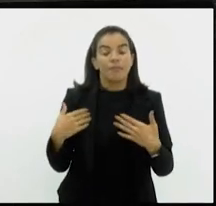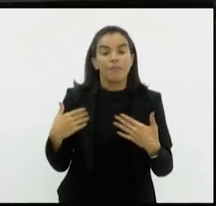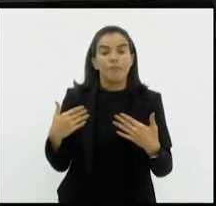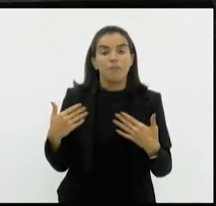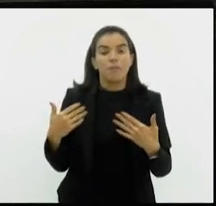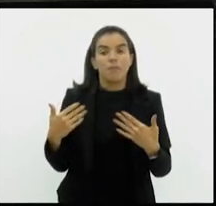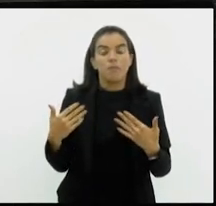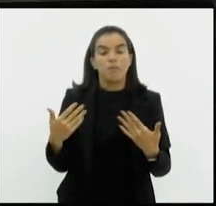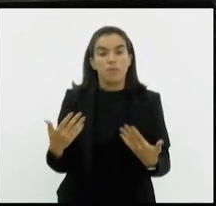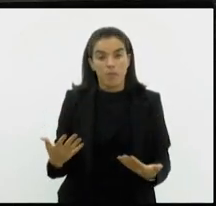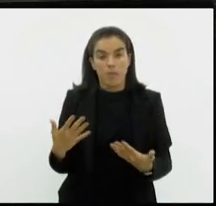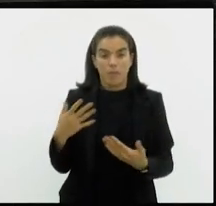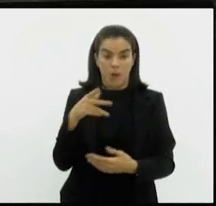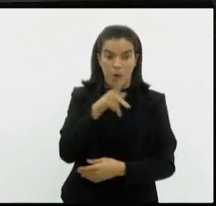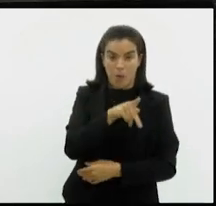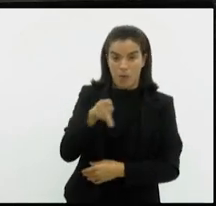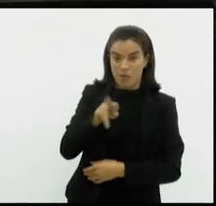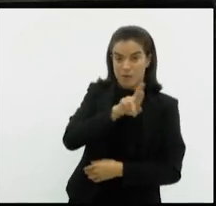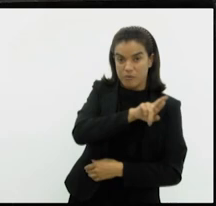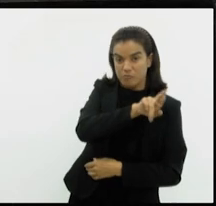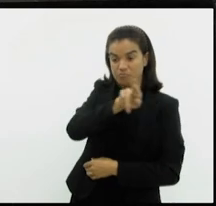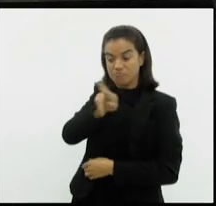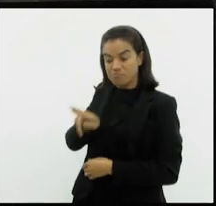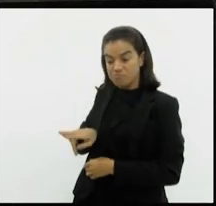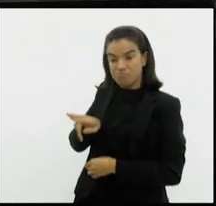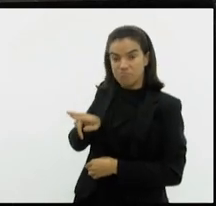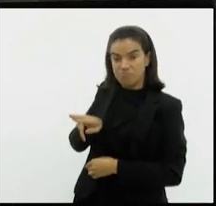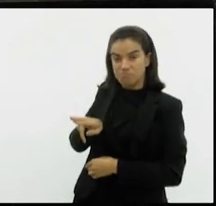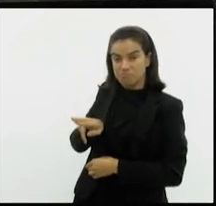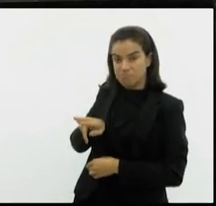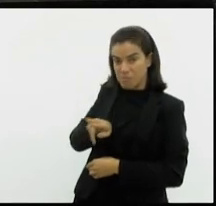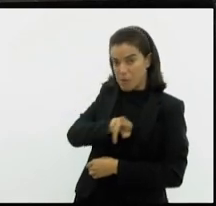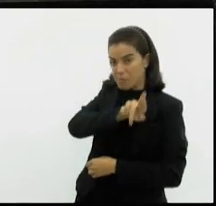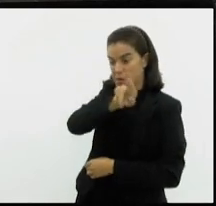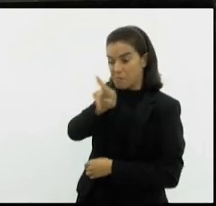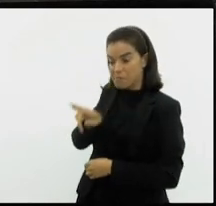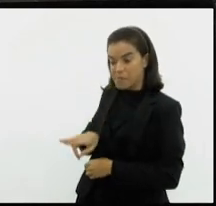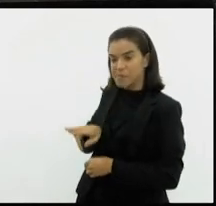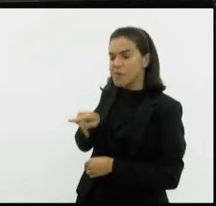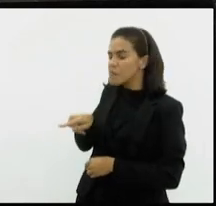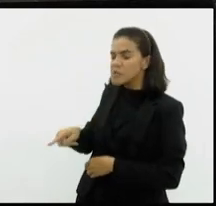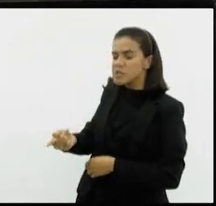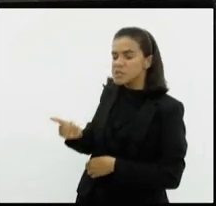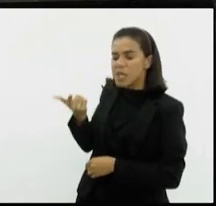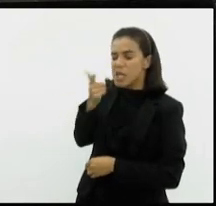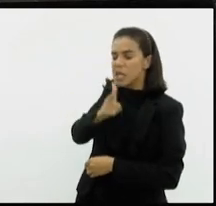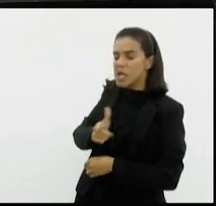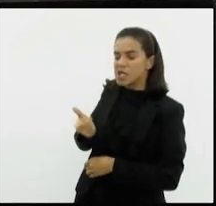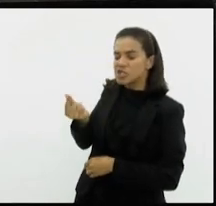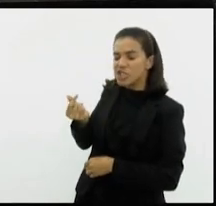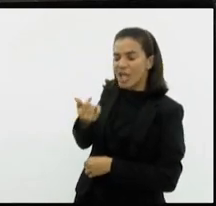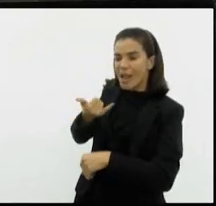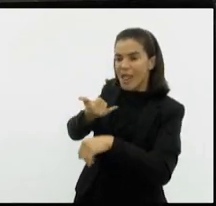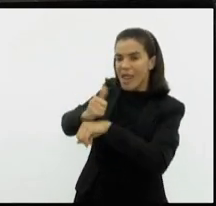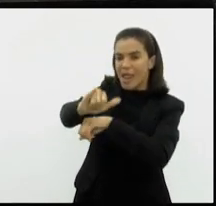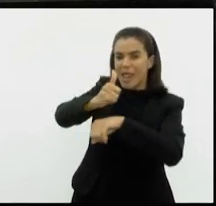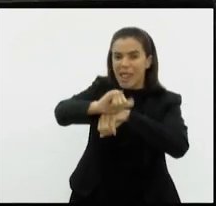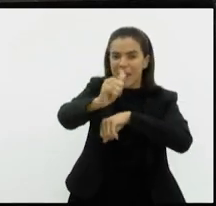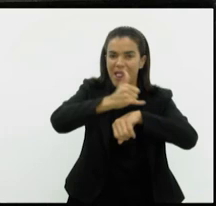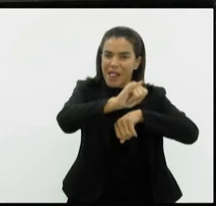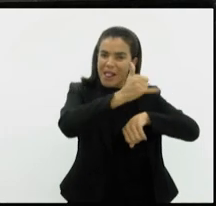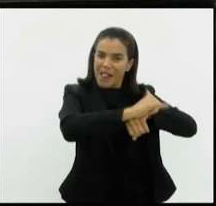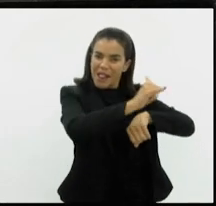o professor disse o seguinte para estud você ganha dinheiro para enganar as